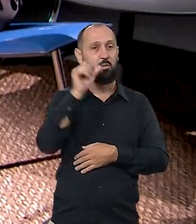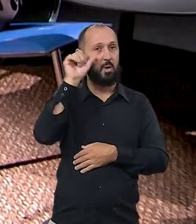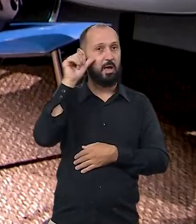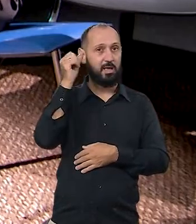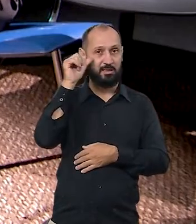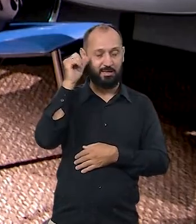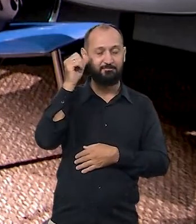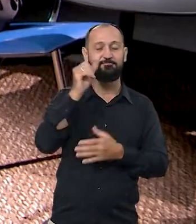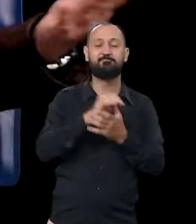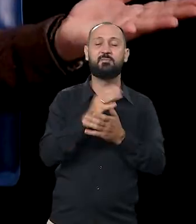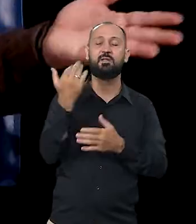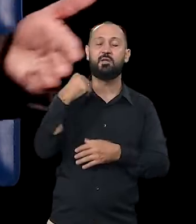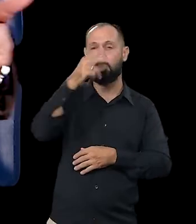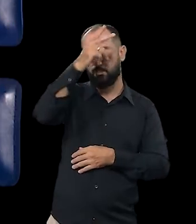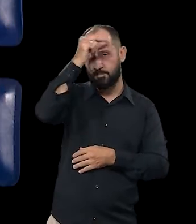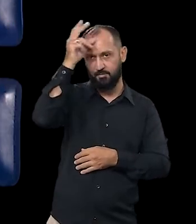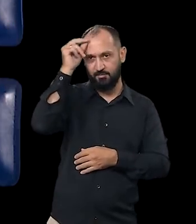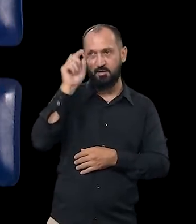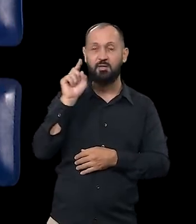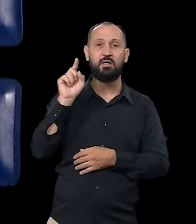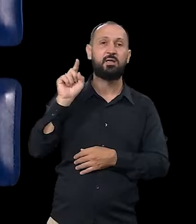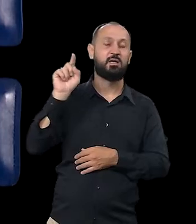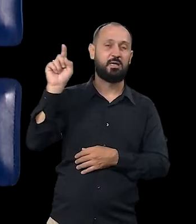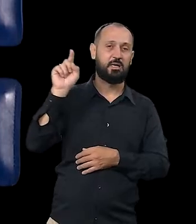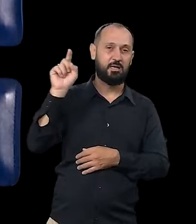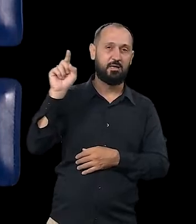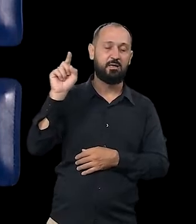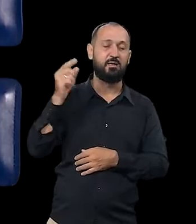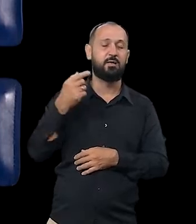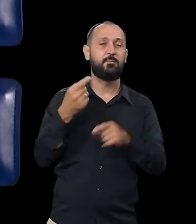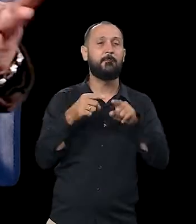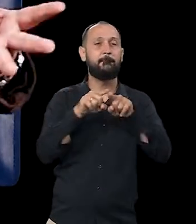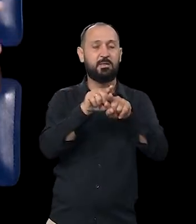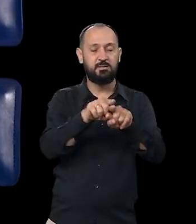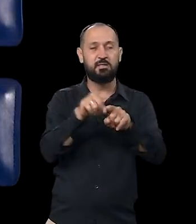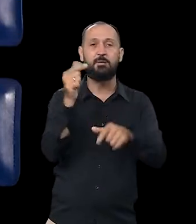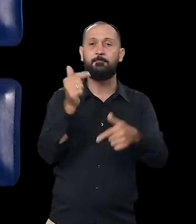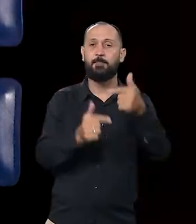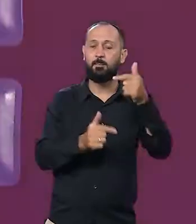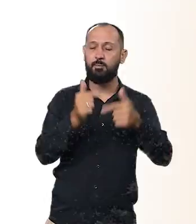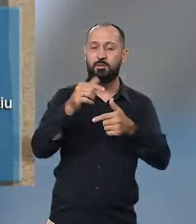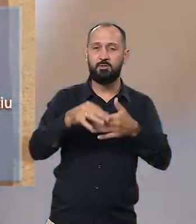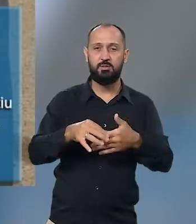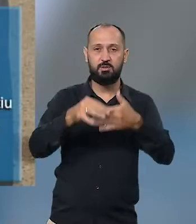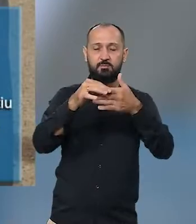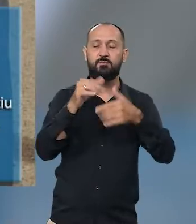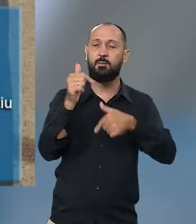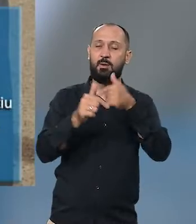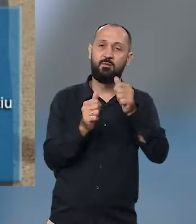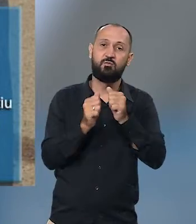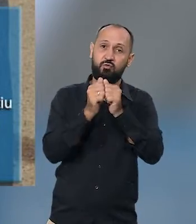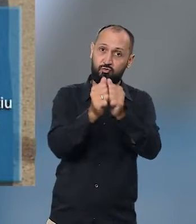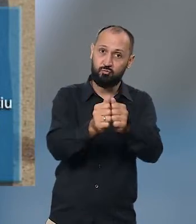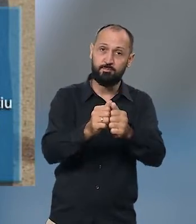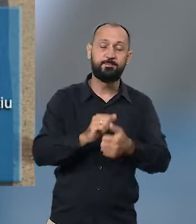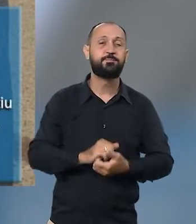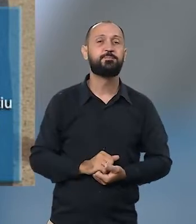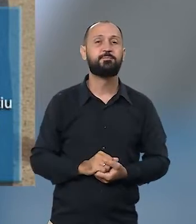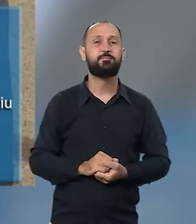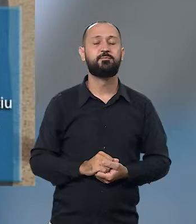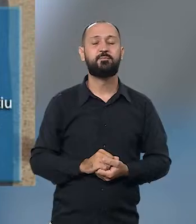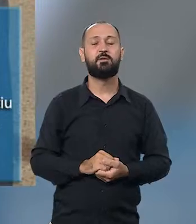amigo André, né? Quando prefeito, o André era o meu parceiro político, a liderança política, que nós caminhávamos